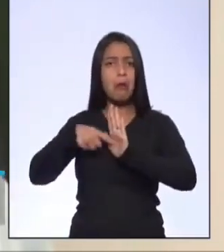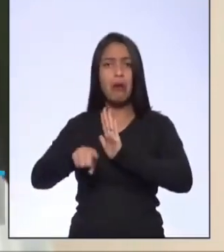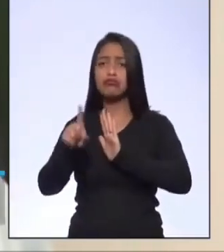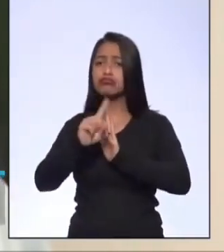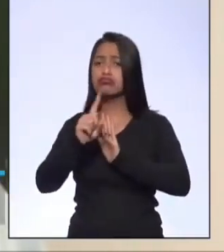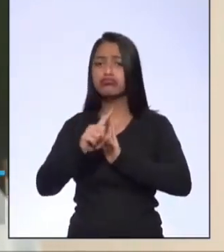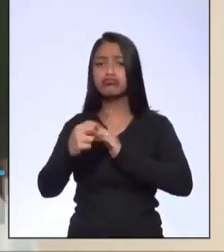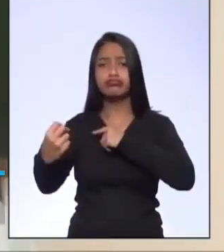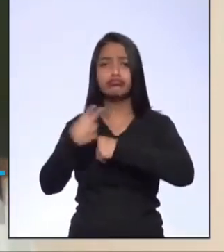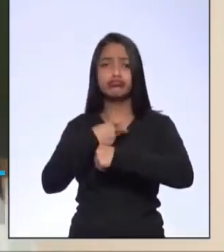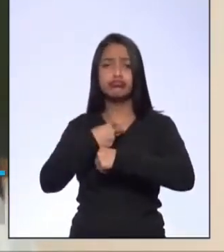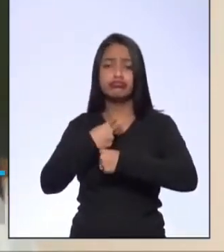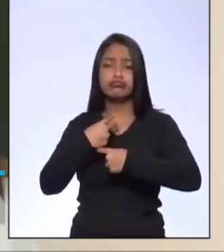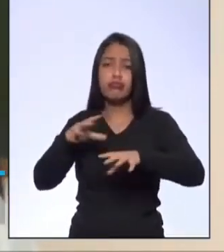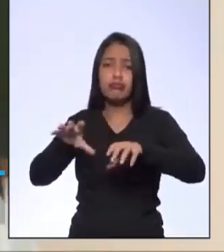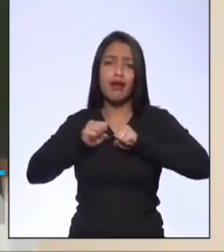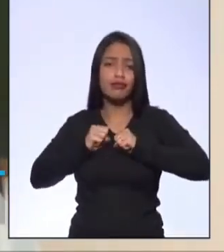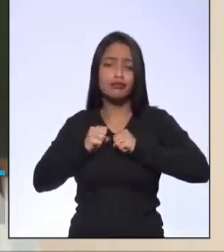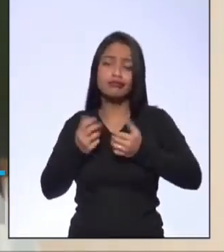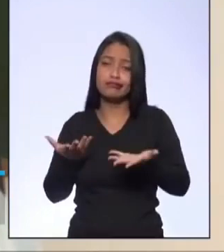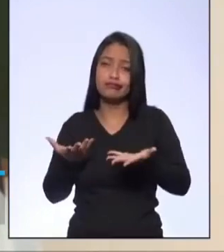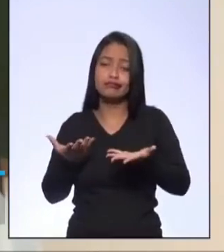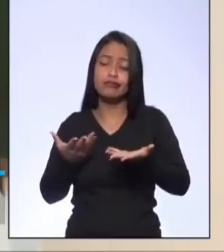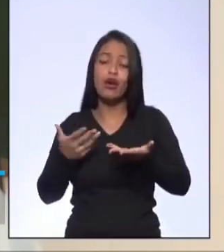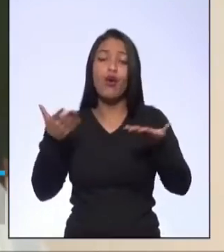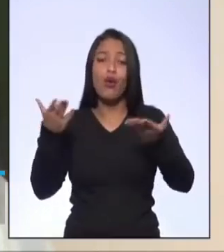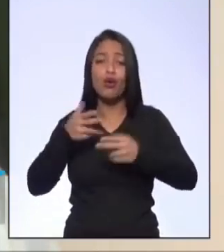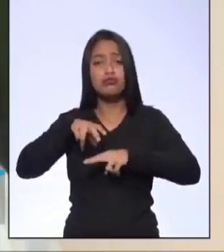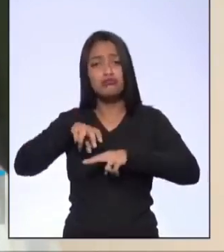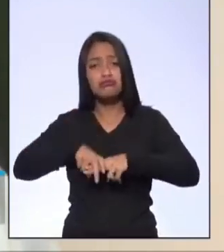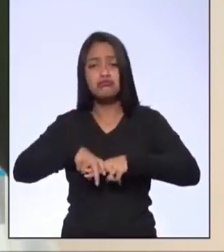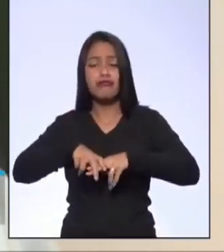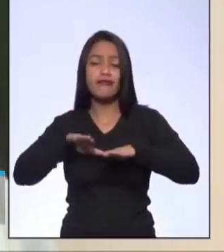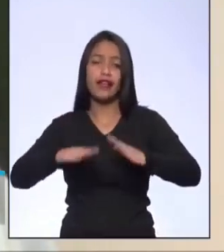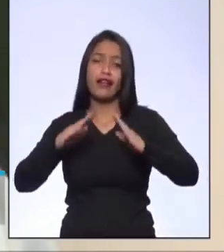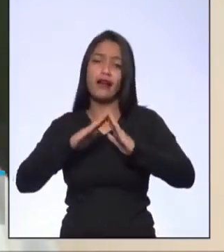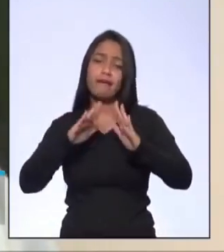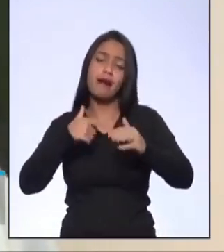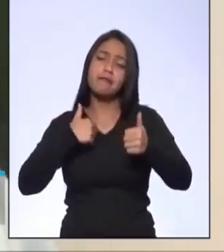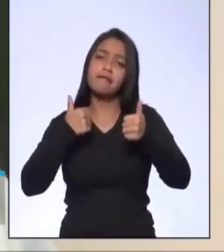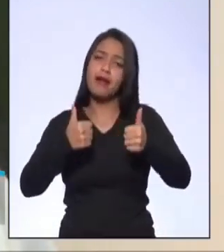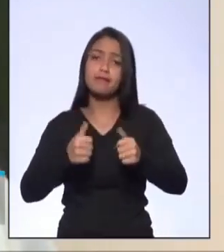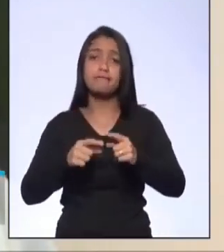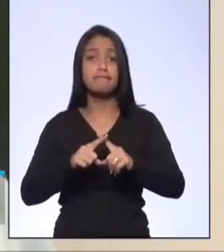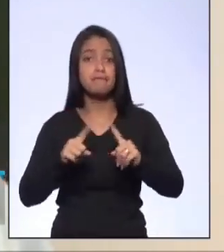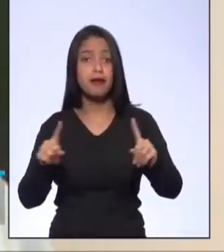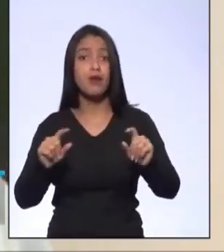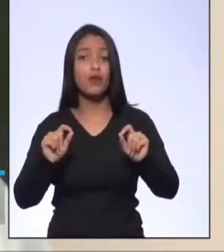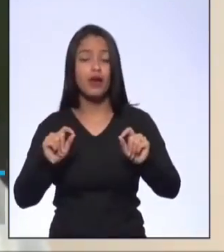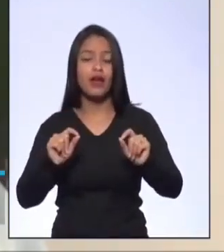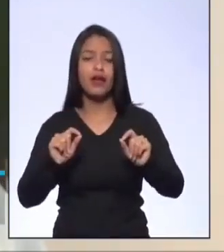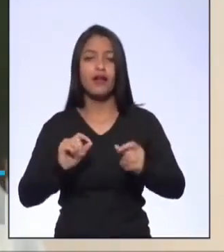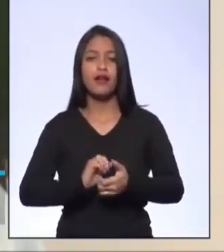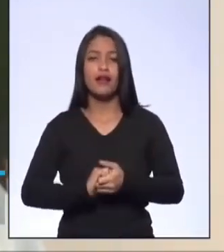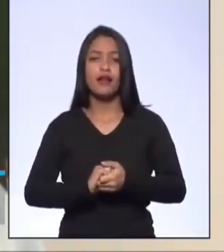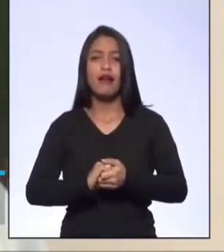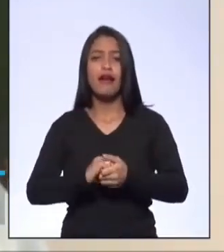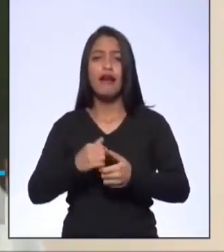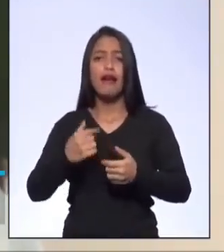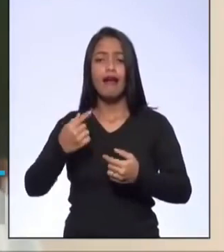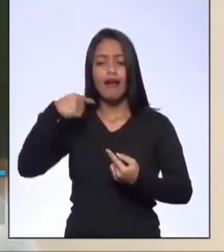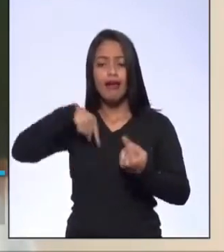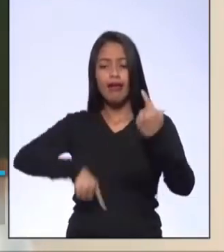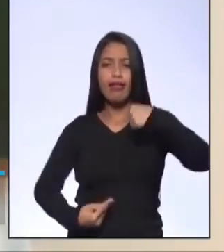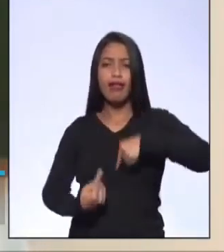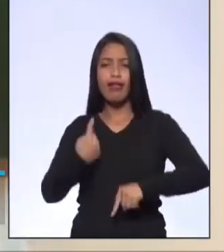defendeu. Então, eu tô aqui, tá? Mas tô bem, graças a Deus. Mas Quem é responsável pela minha defesa? Um